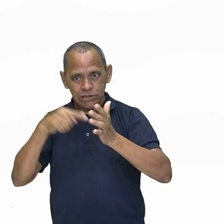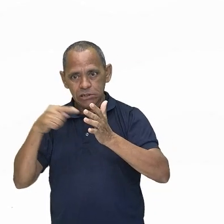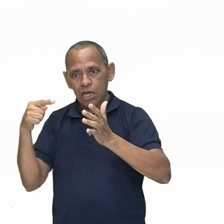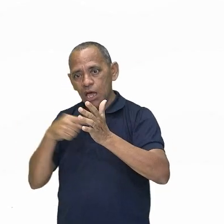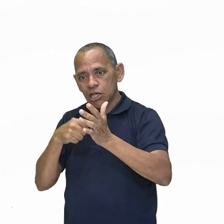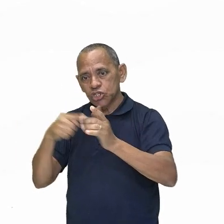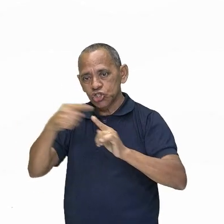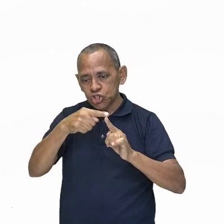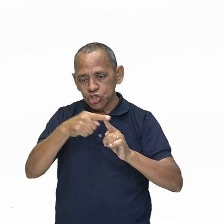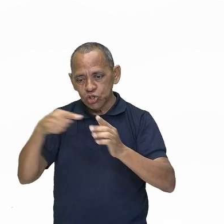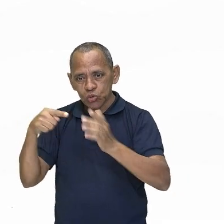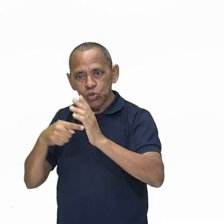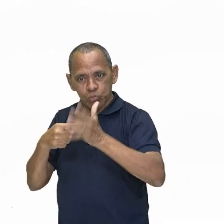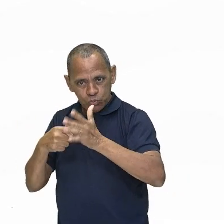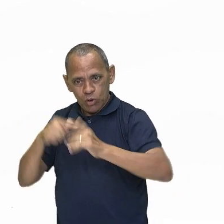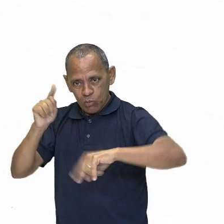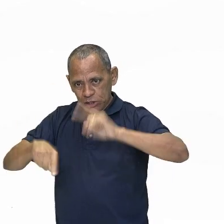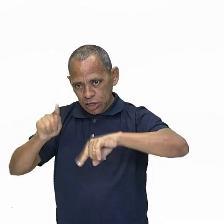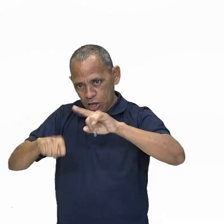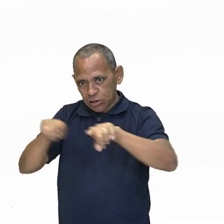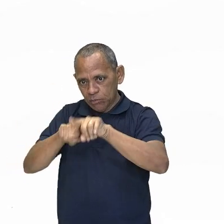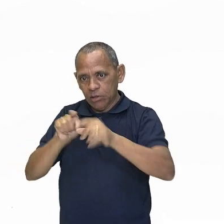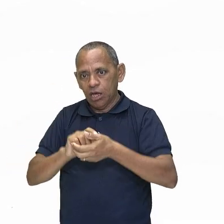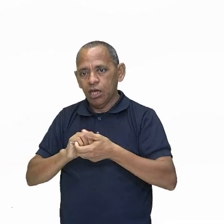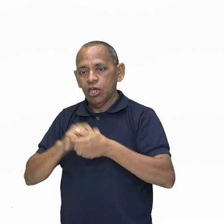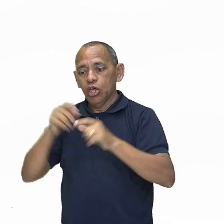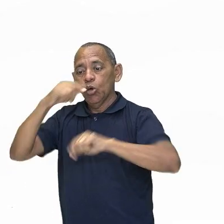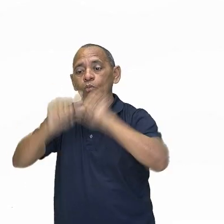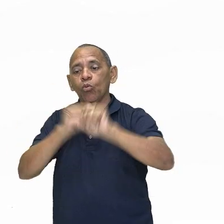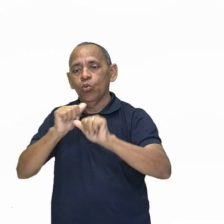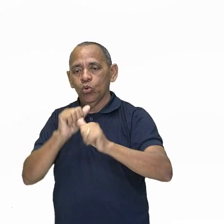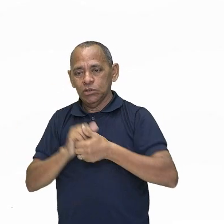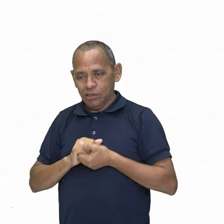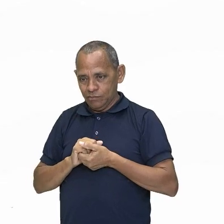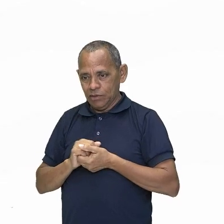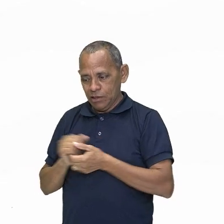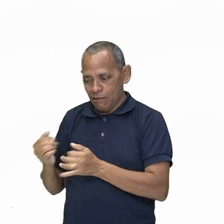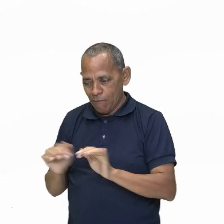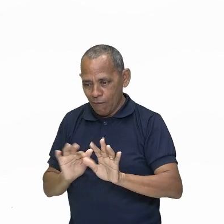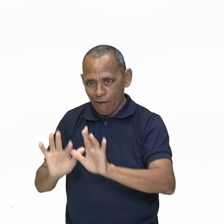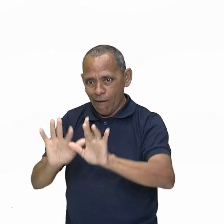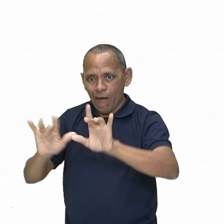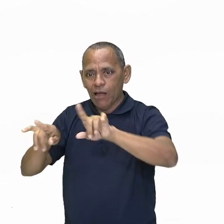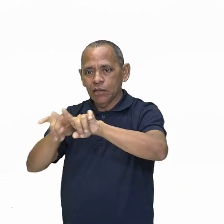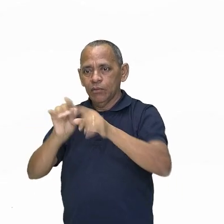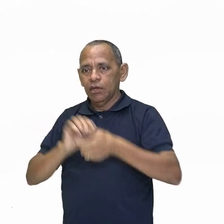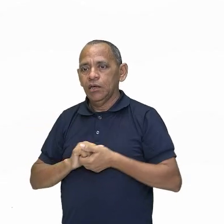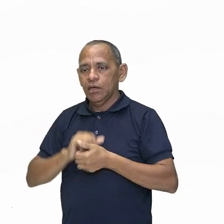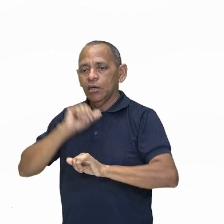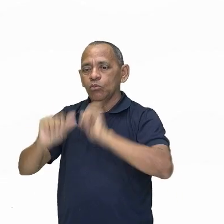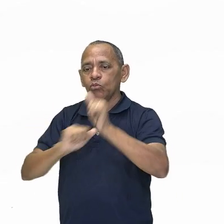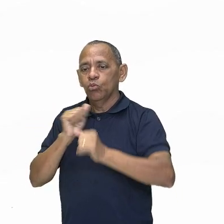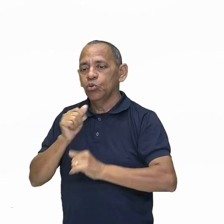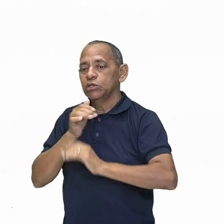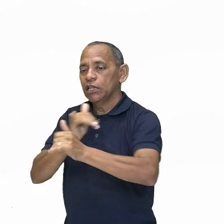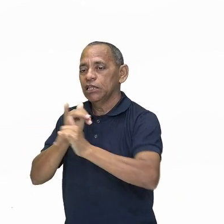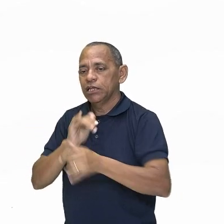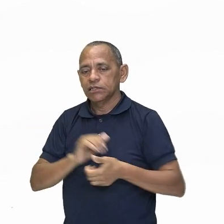em energia elétrica, como está no esquema da usina, que daqui a pouco a gente vai já explicar em detalhes para